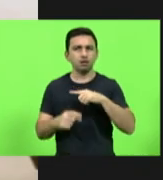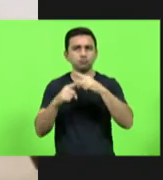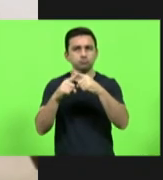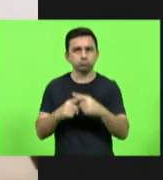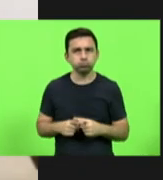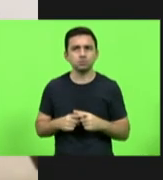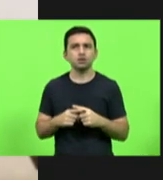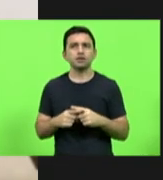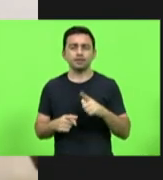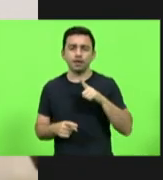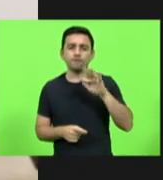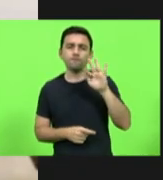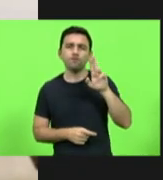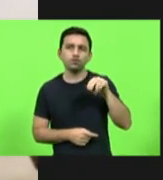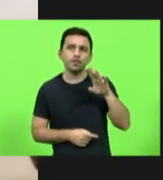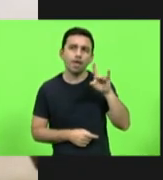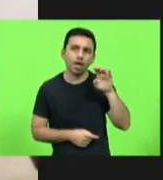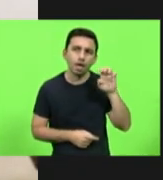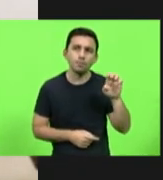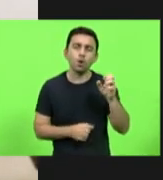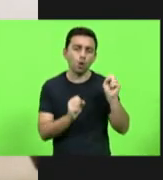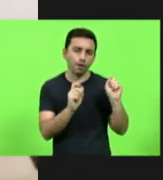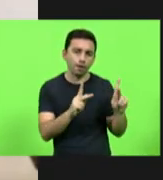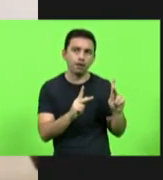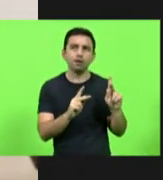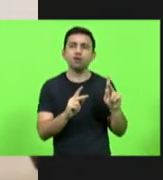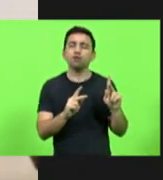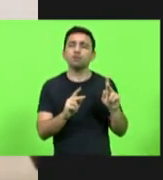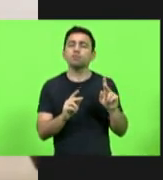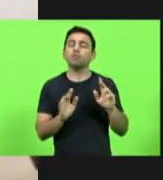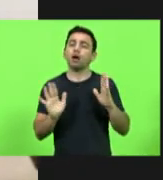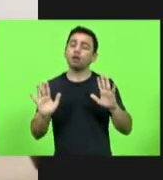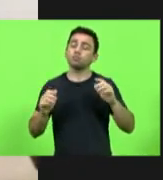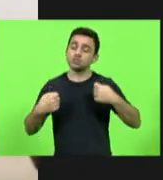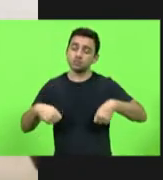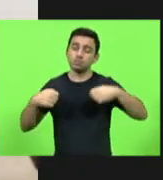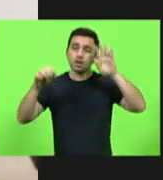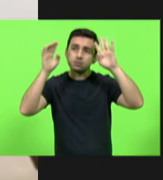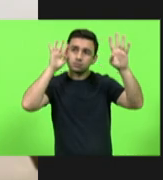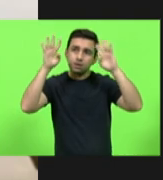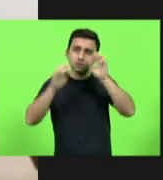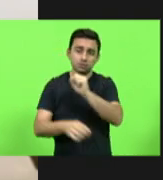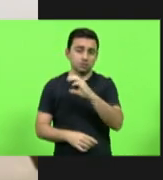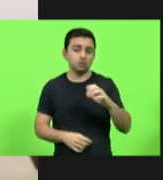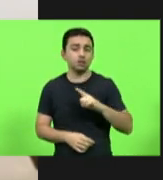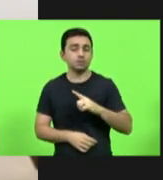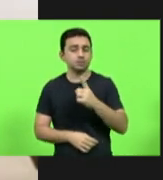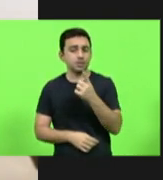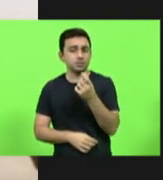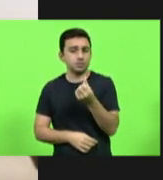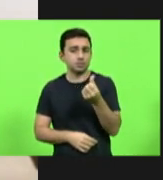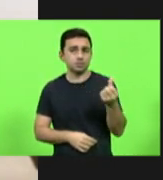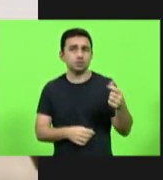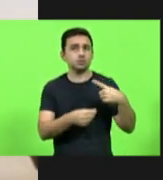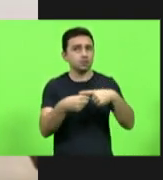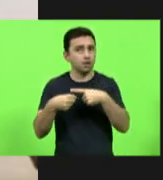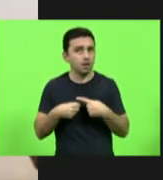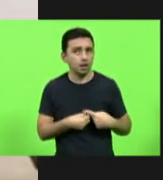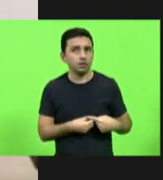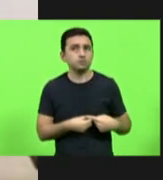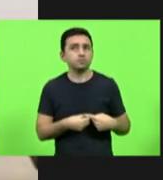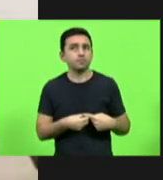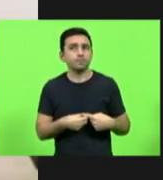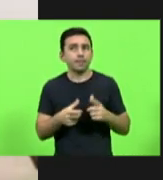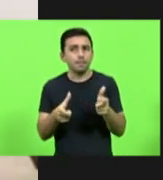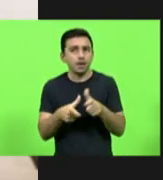no Fundeb, ok, mas mesmo assim tem que se pensar. Em Santa Catarina tem mais de 166 municípios com menos de